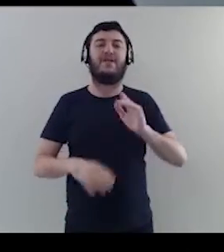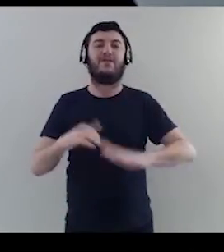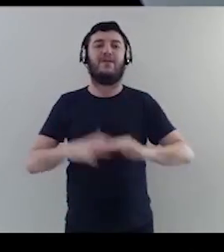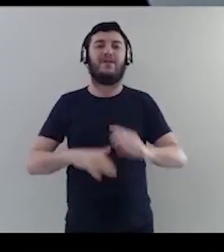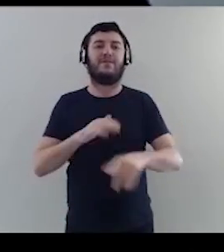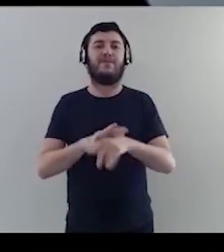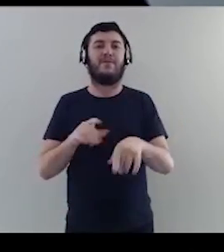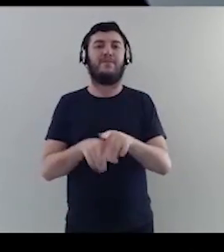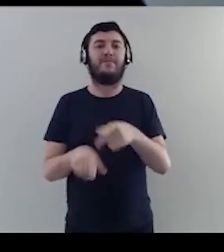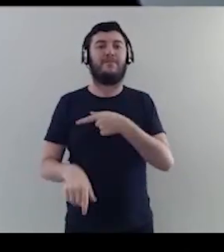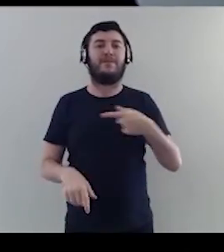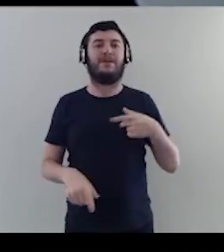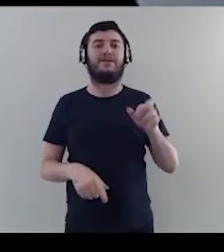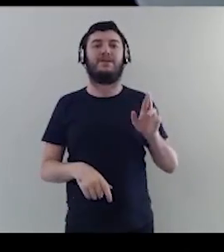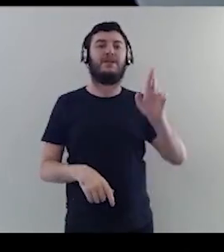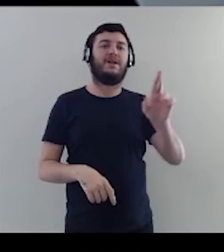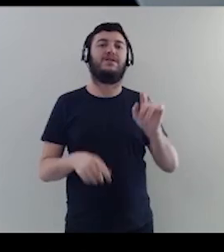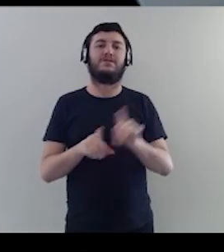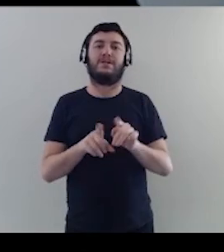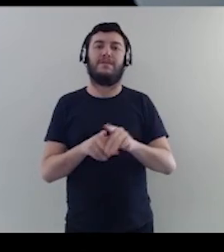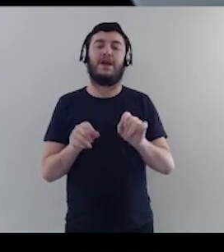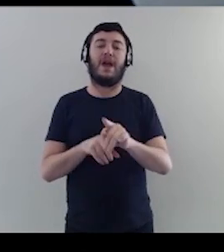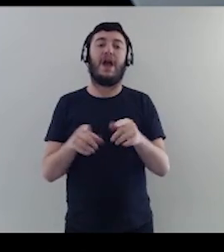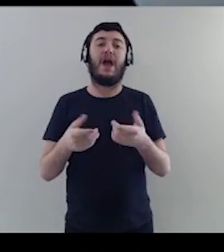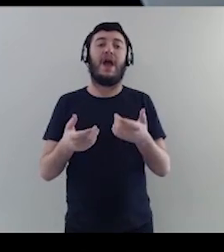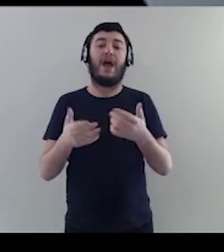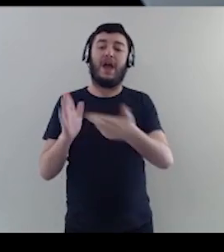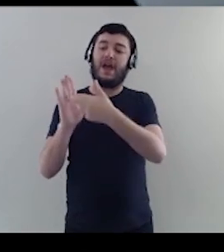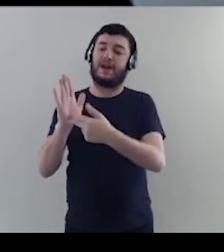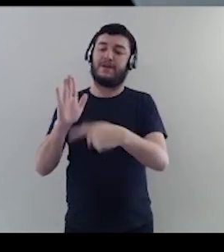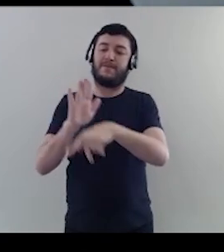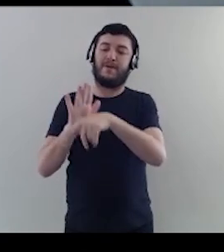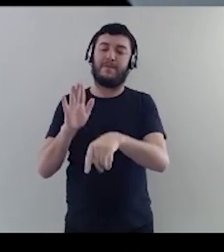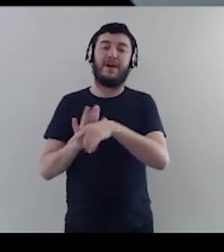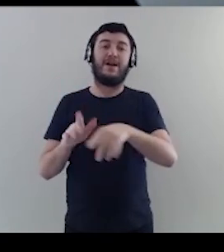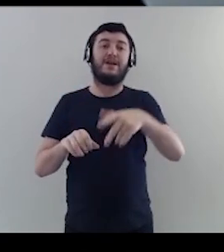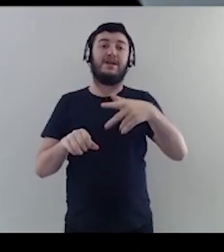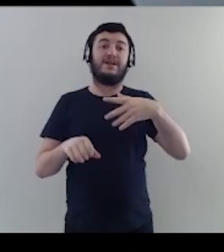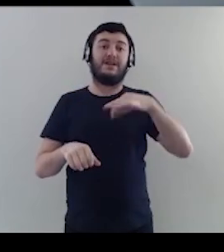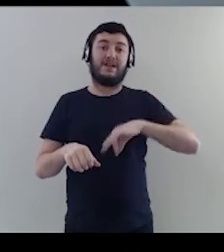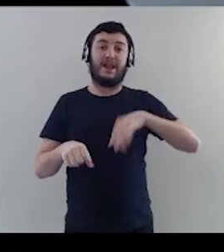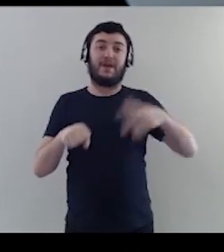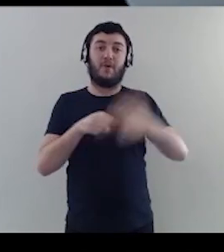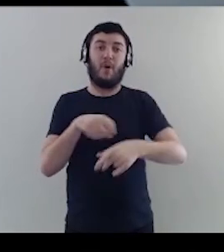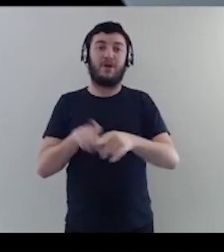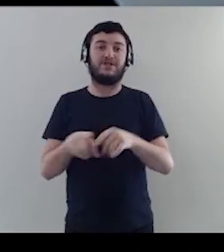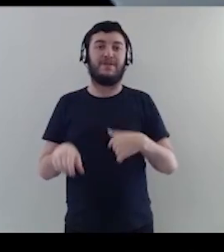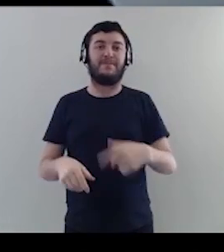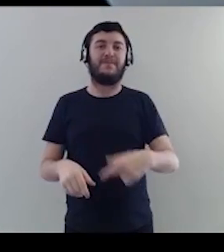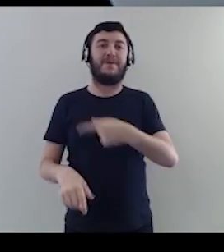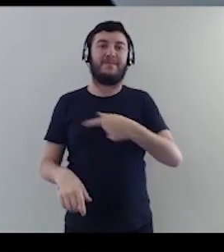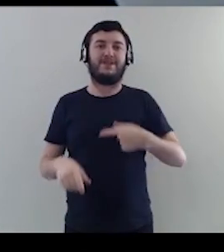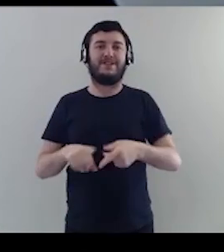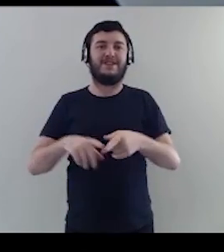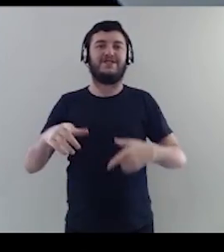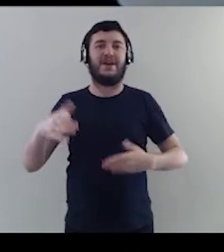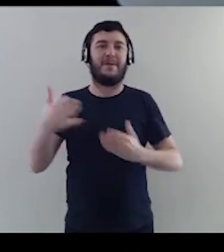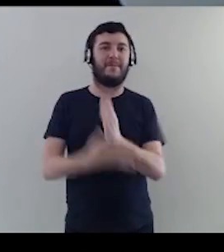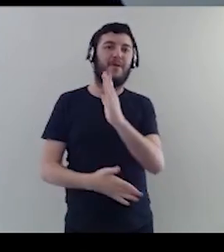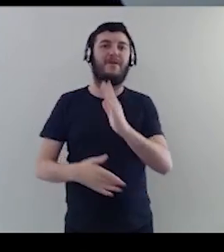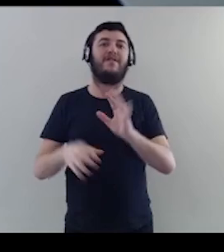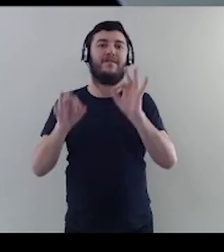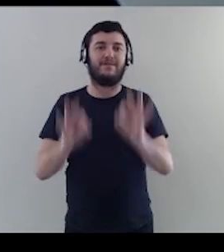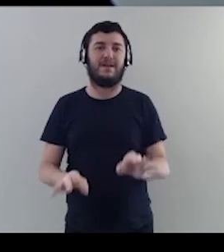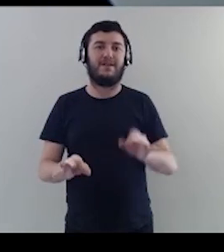regras da Constituição que admitissem cortes salariais que se reduzissem ao mínimo existencial? Ou seria admissível, por